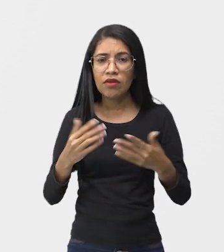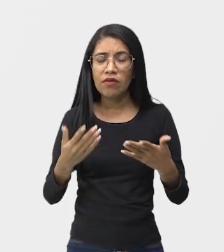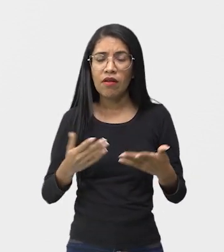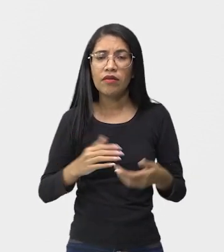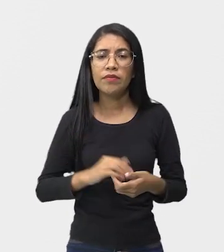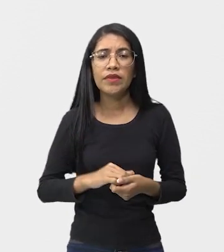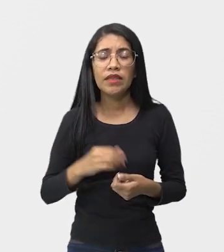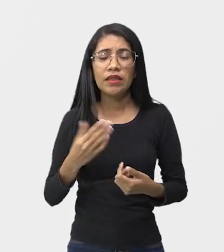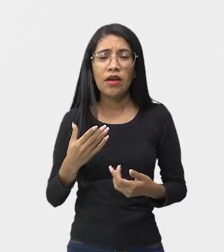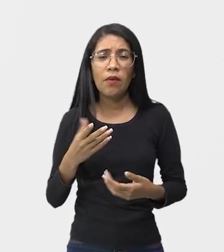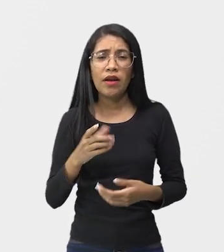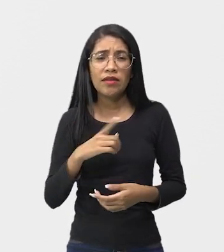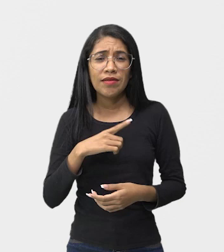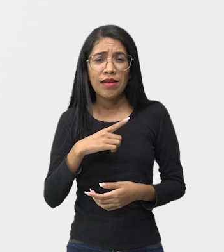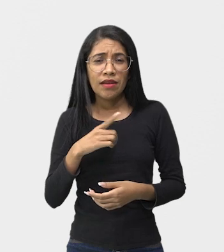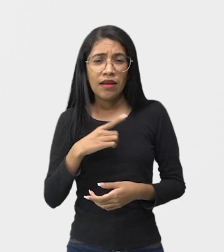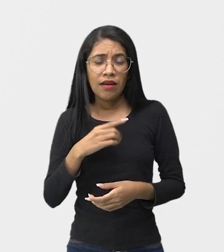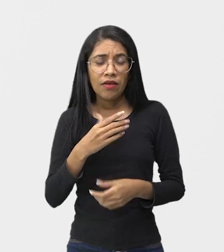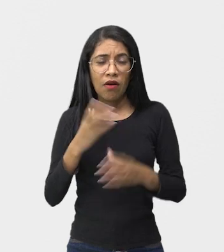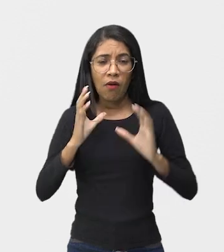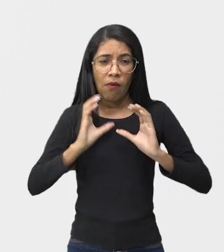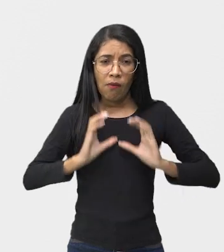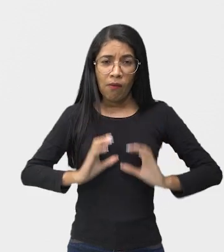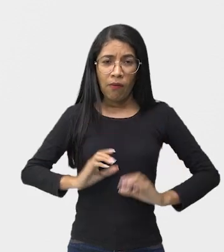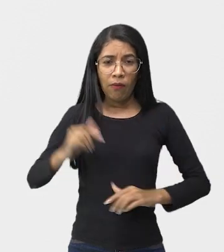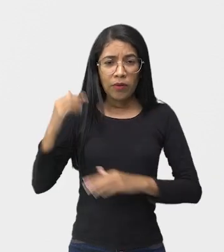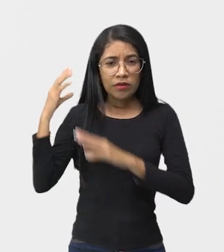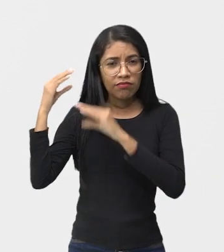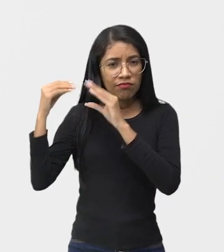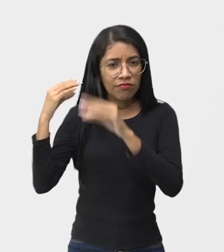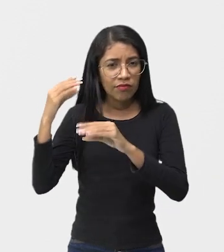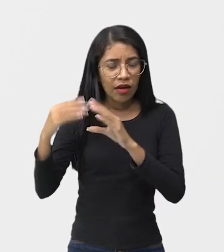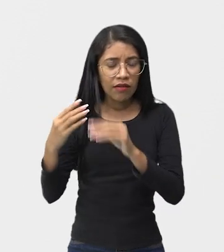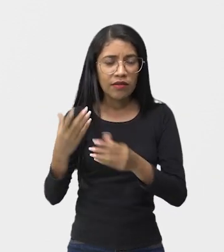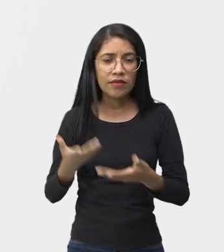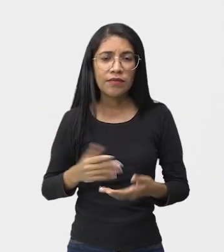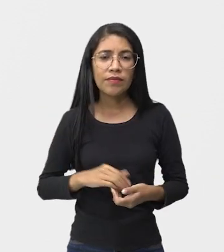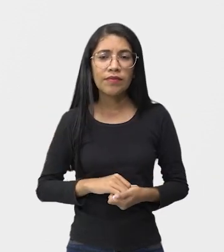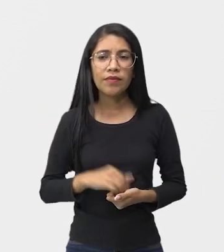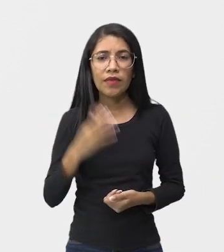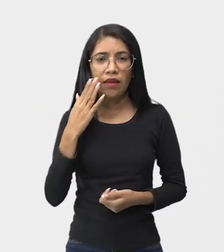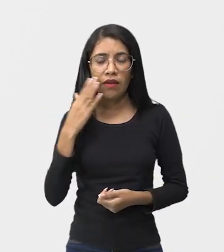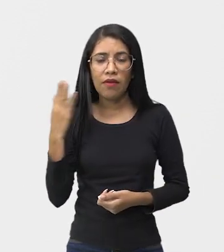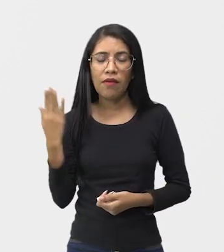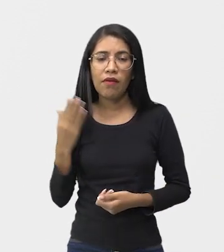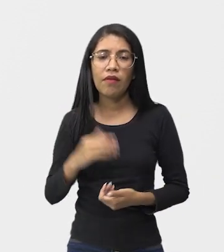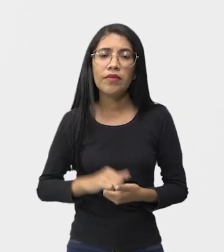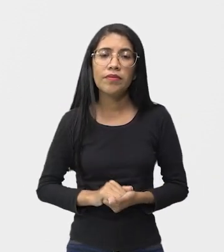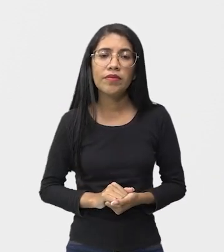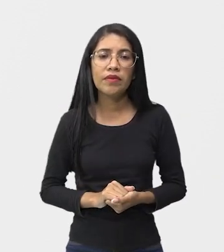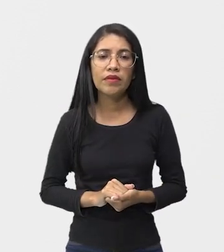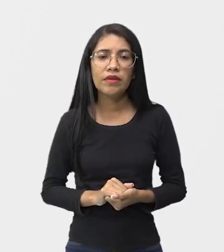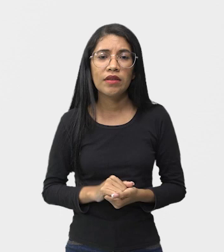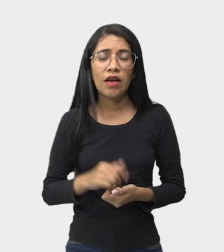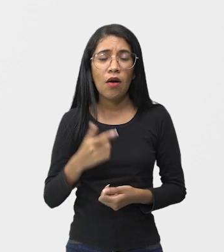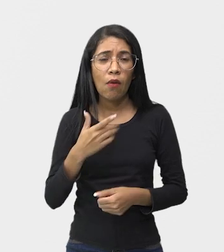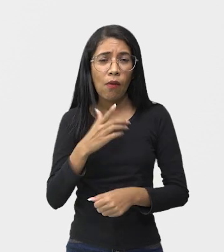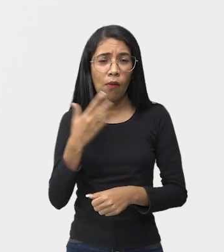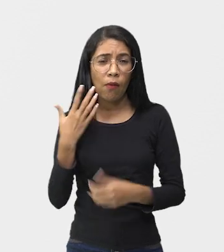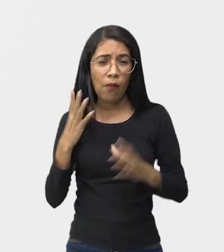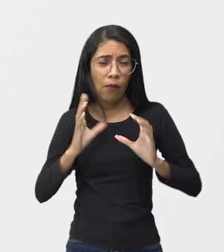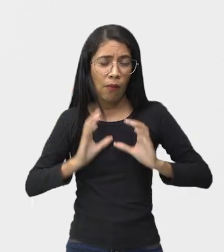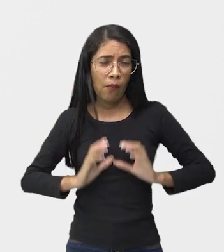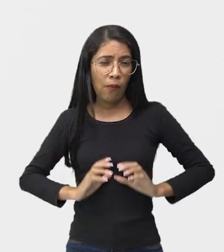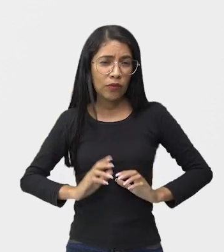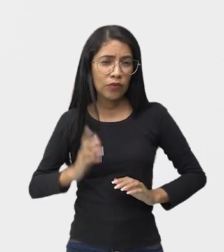E eles trazem os seus costumes e heranças. Vamos ver? Então, os costumes e heranças. Outro costume